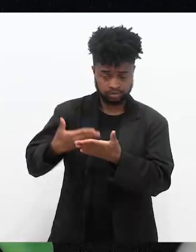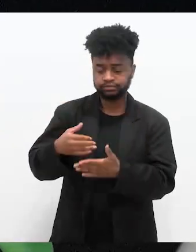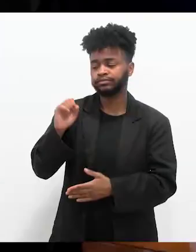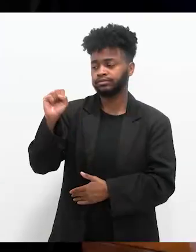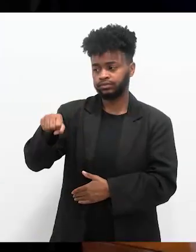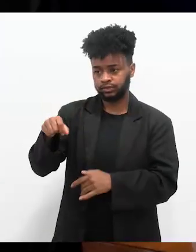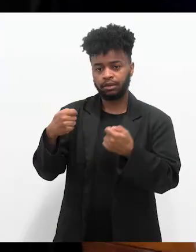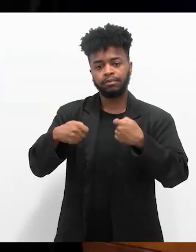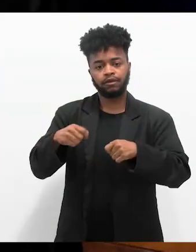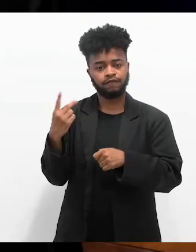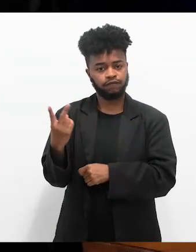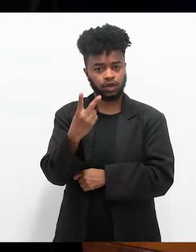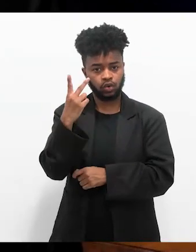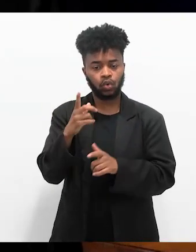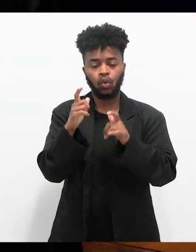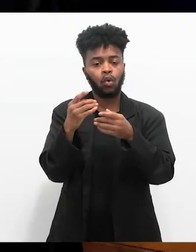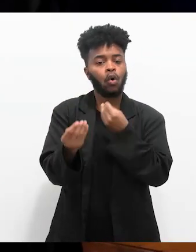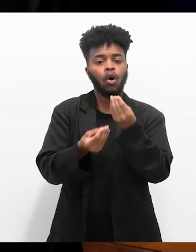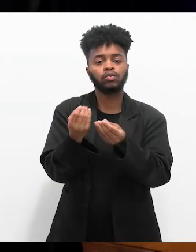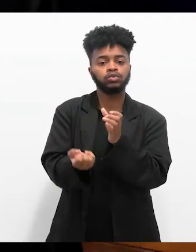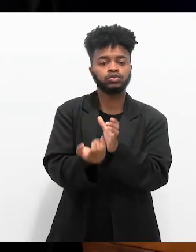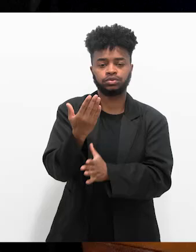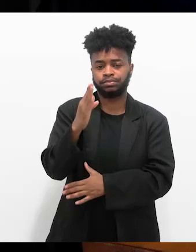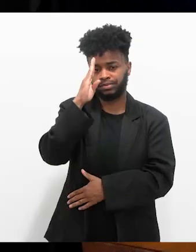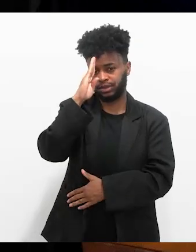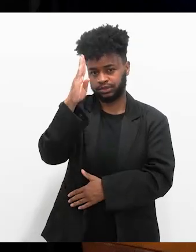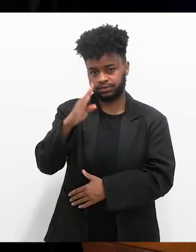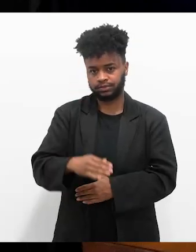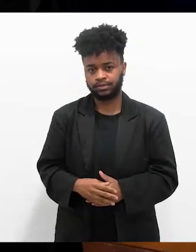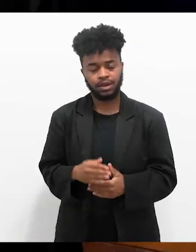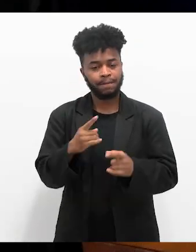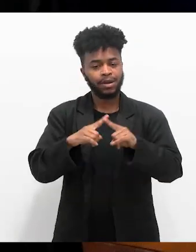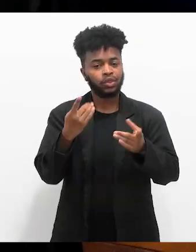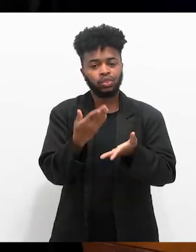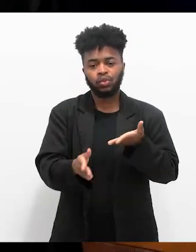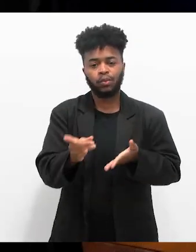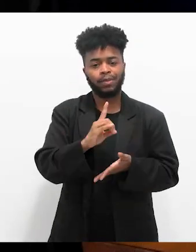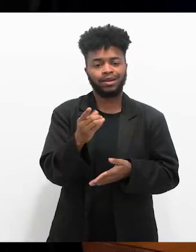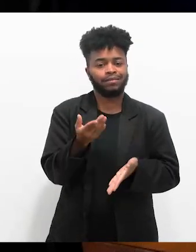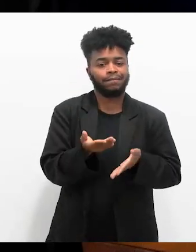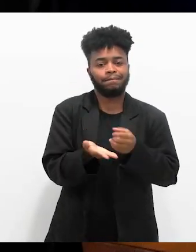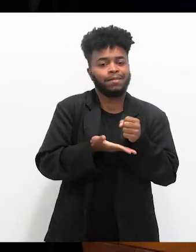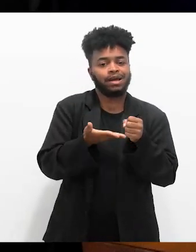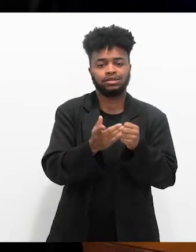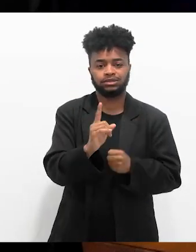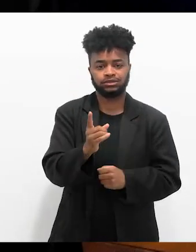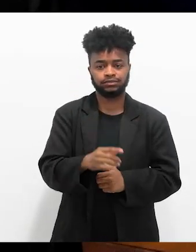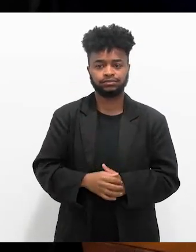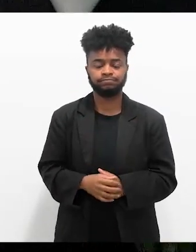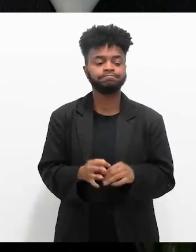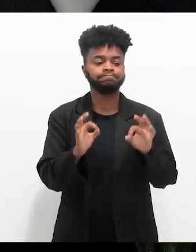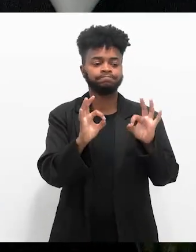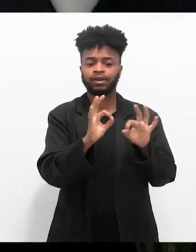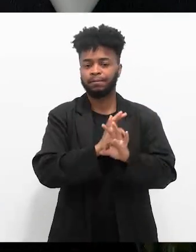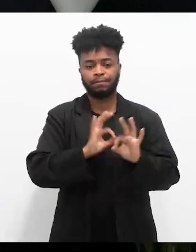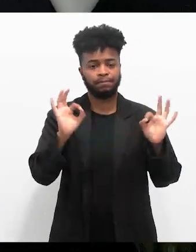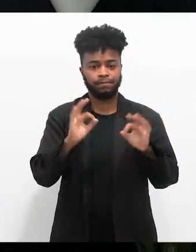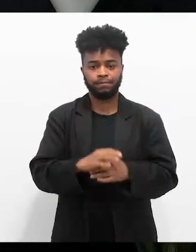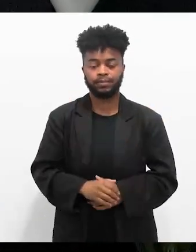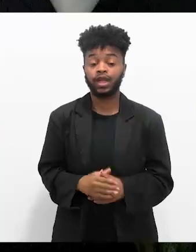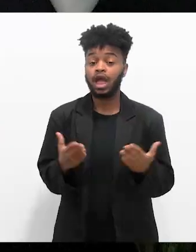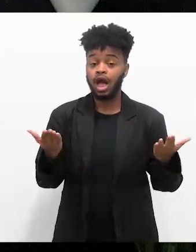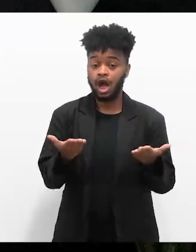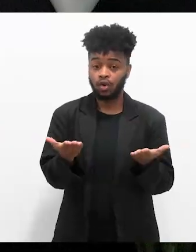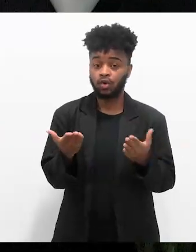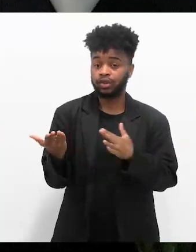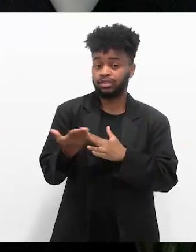trajetória? Sempre, valorizando sempre a origem, eu acho que é o ponto principal. Sem perder a essência. Sem perder a essência, sem perder a essência. Perfeito.